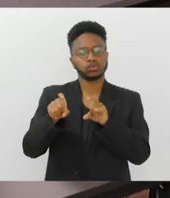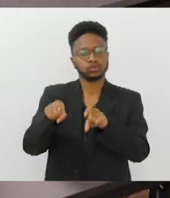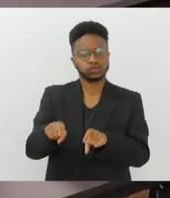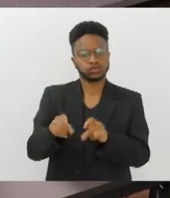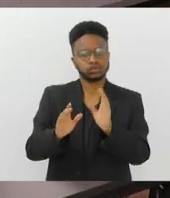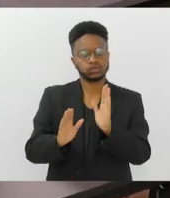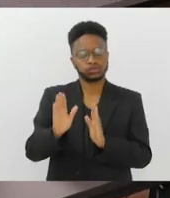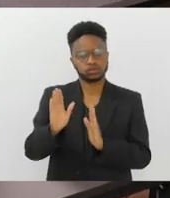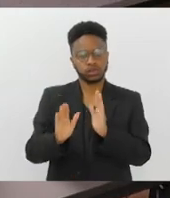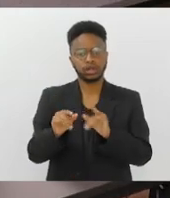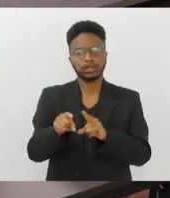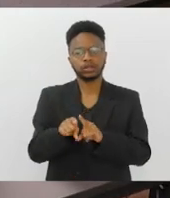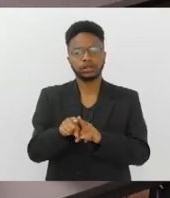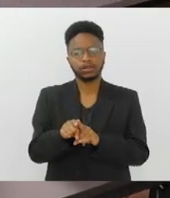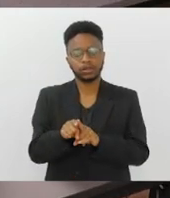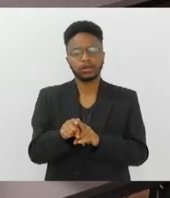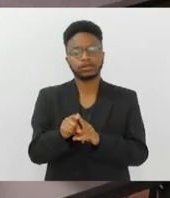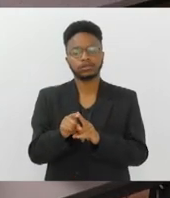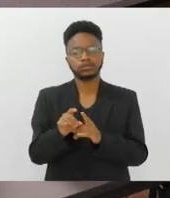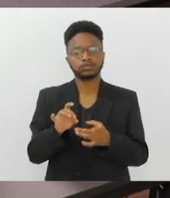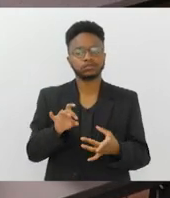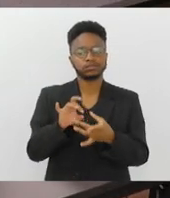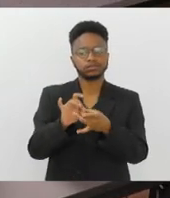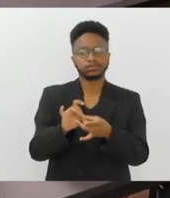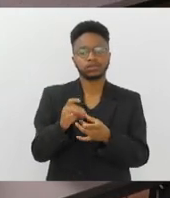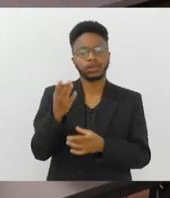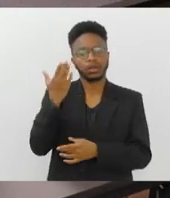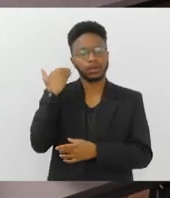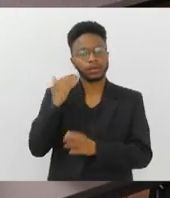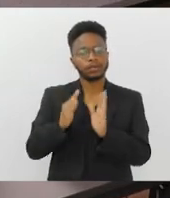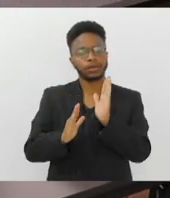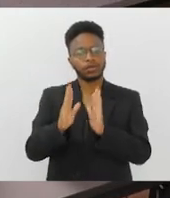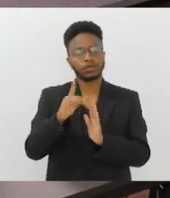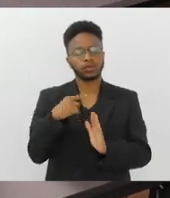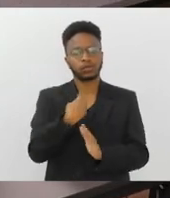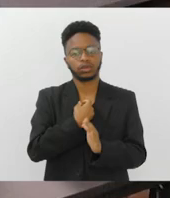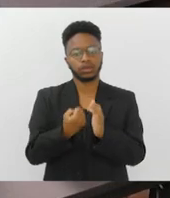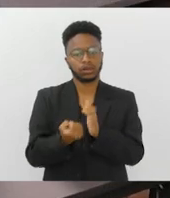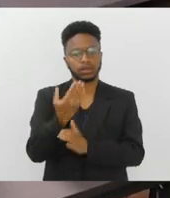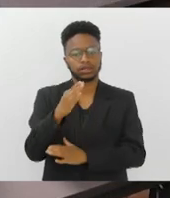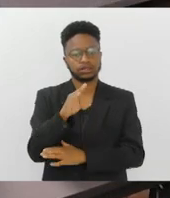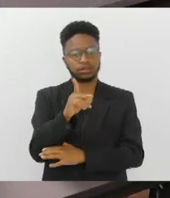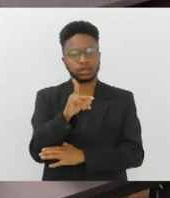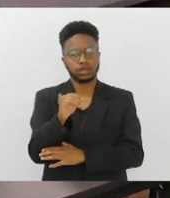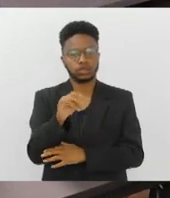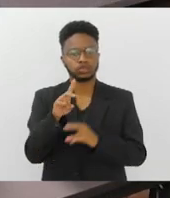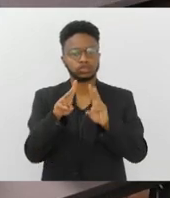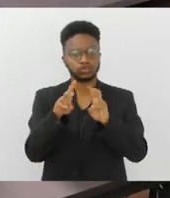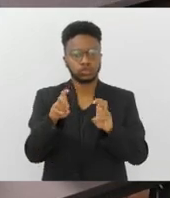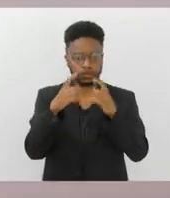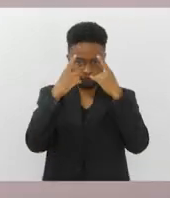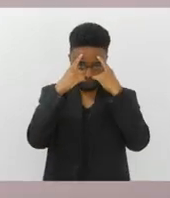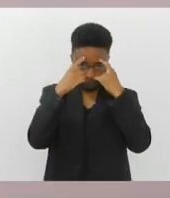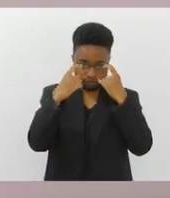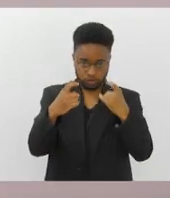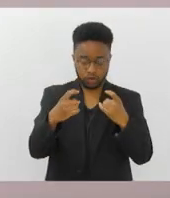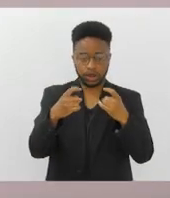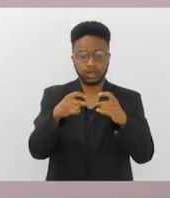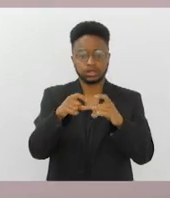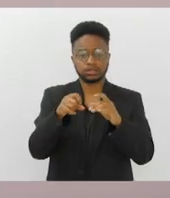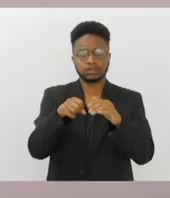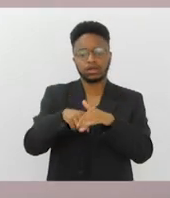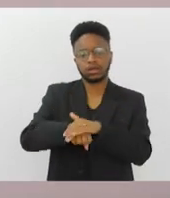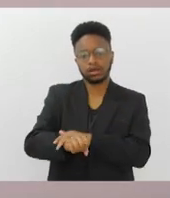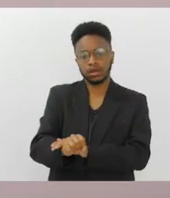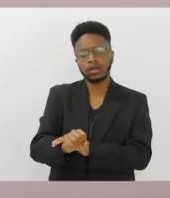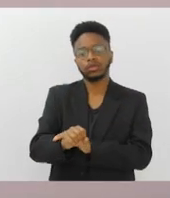inclusive foi parceira ali no momento em que fizemos a CPI da violência obstétrica no Hospital da Mulher de Cabo Frio,